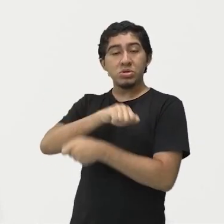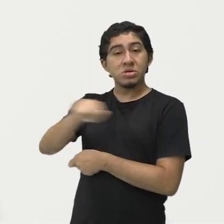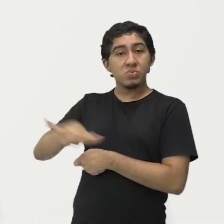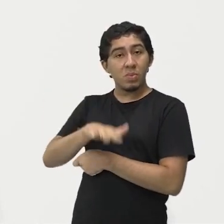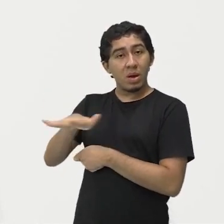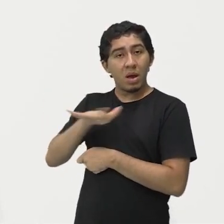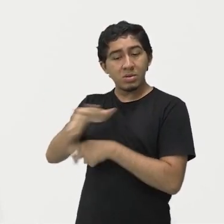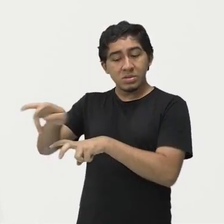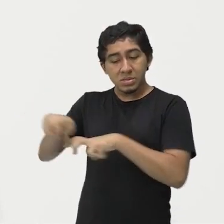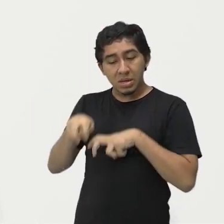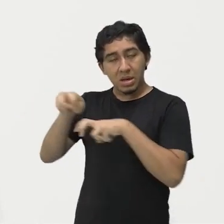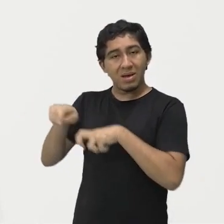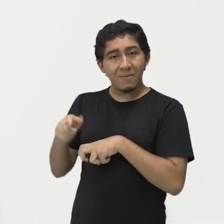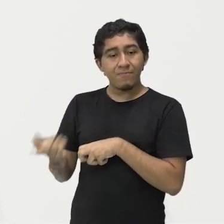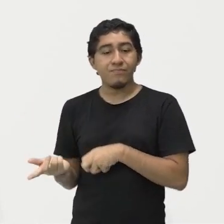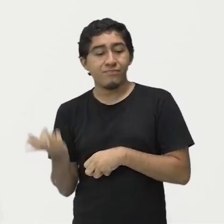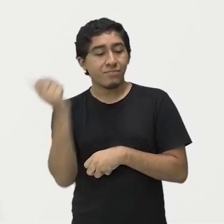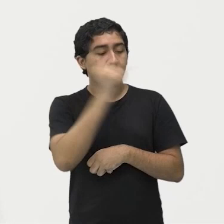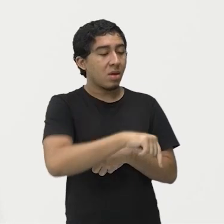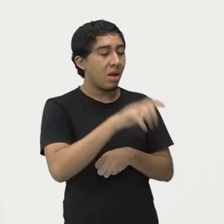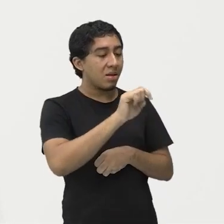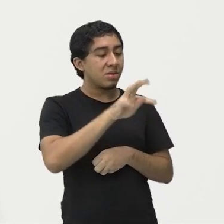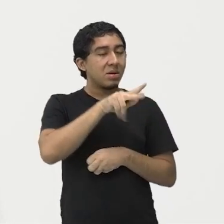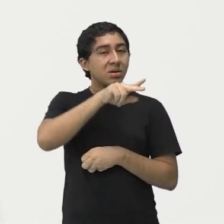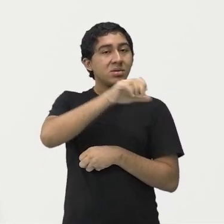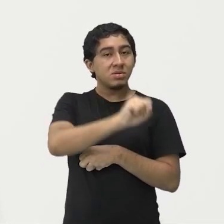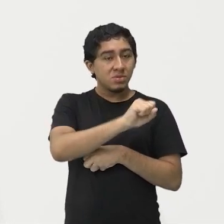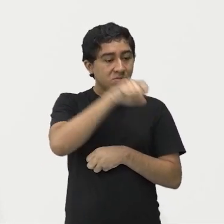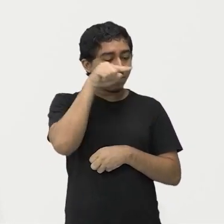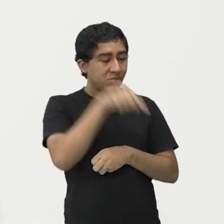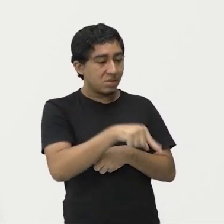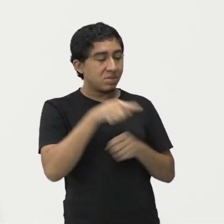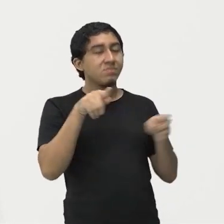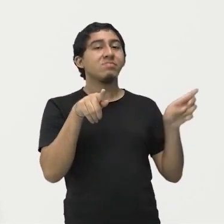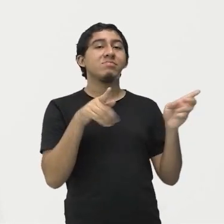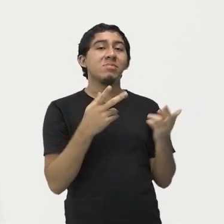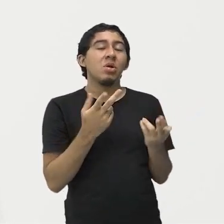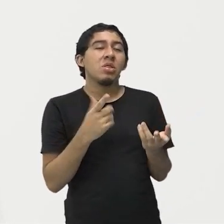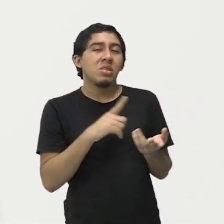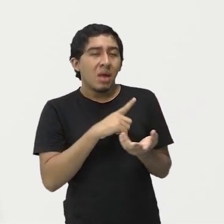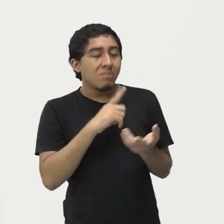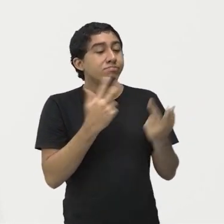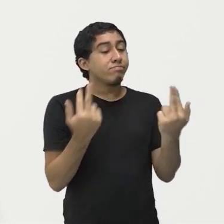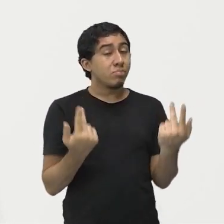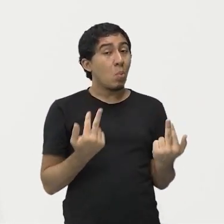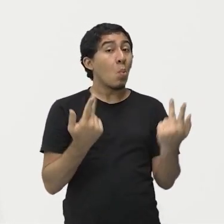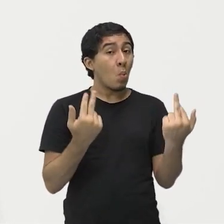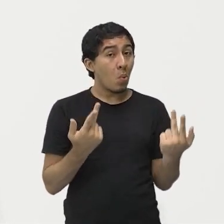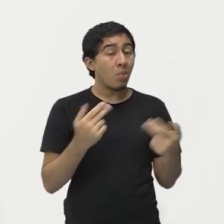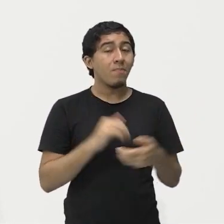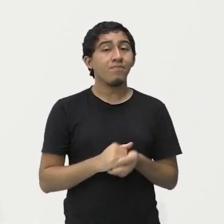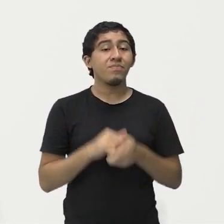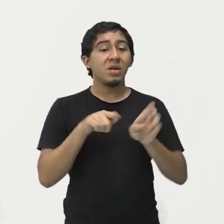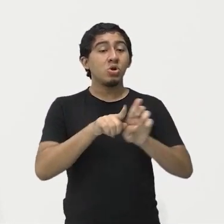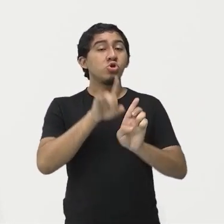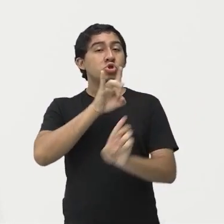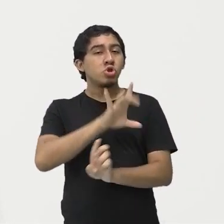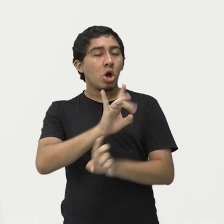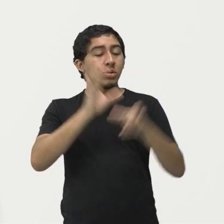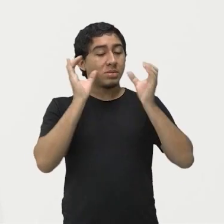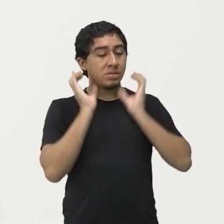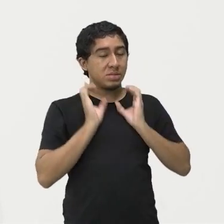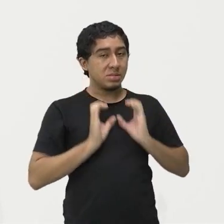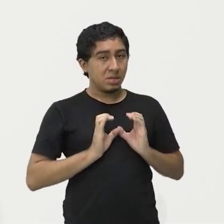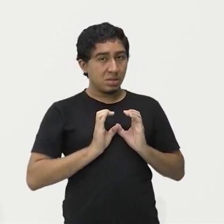em Atenas, na cidade de Atenas, o princípio é o mesmo. Só é considerado cidadão ateniense